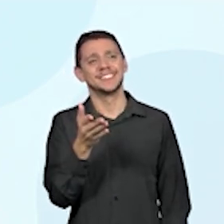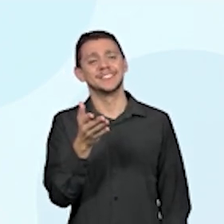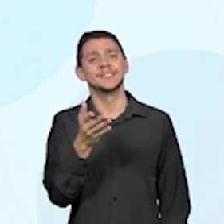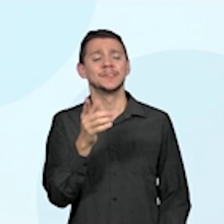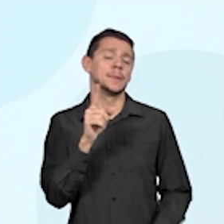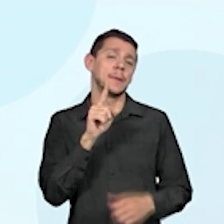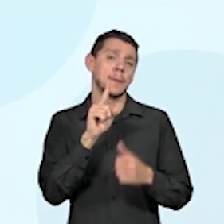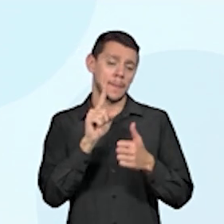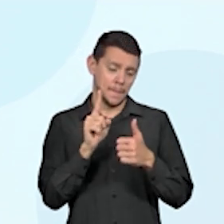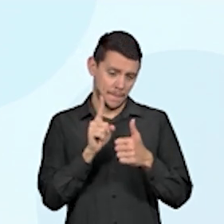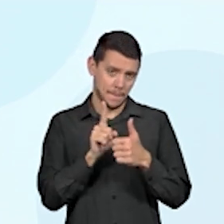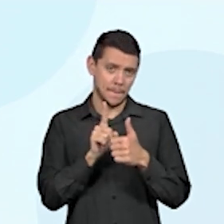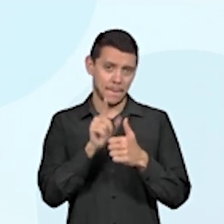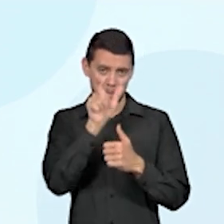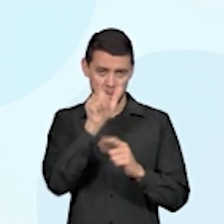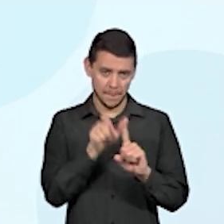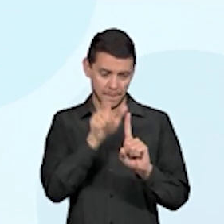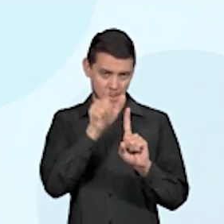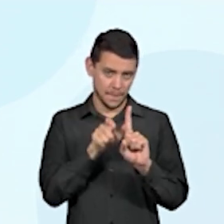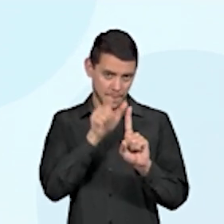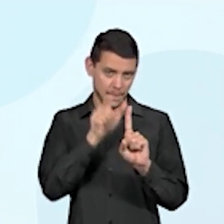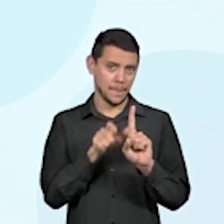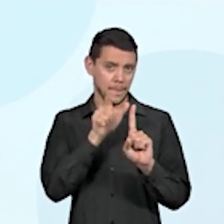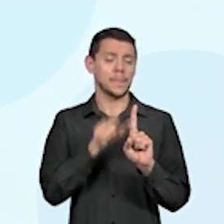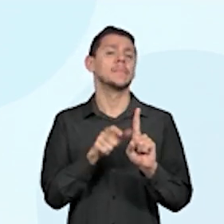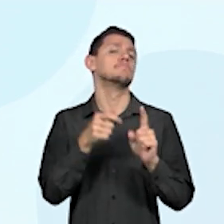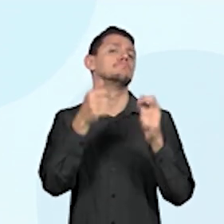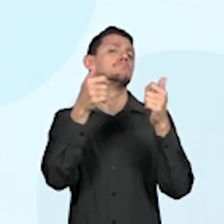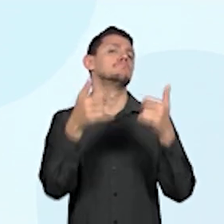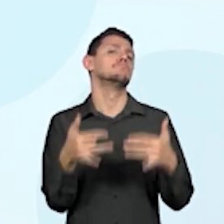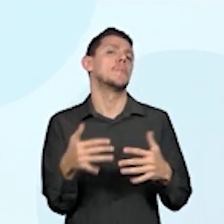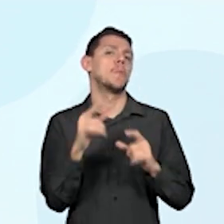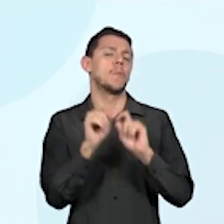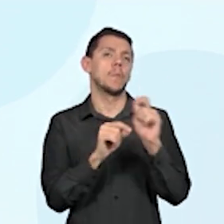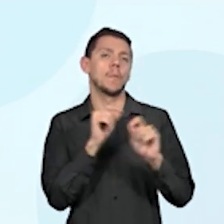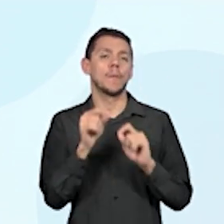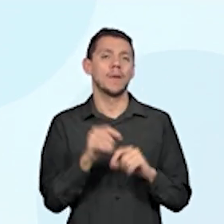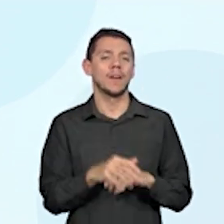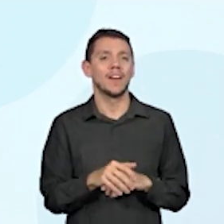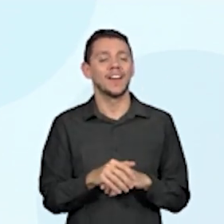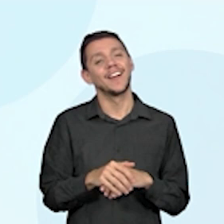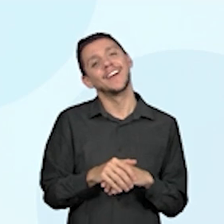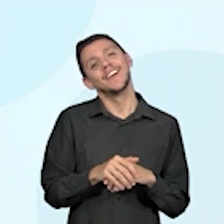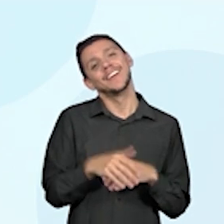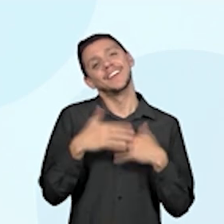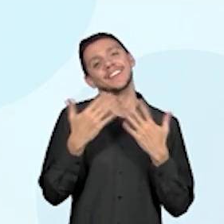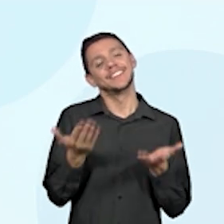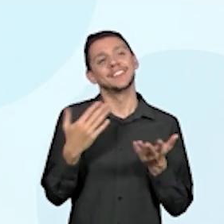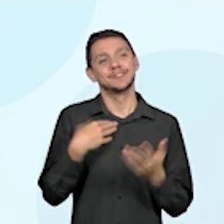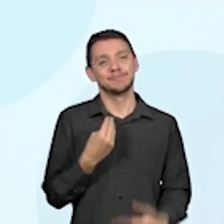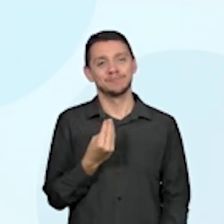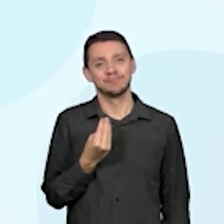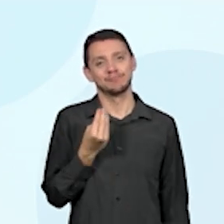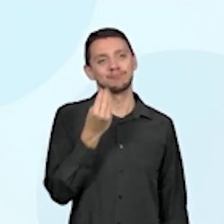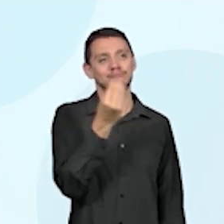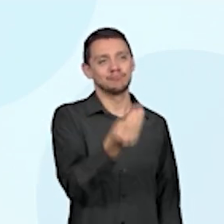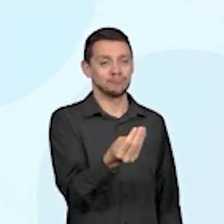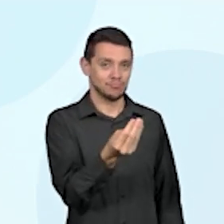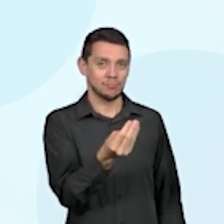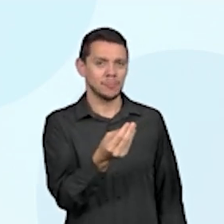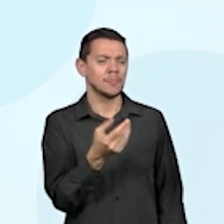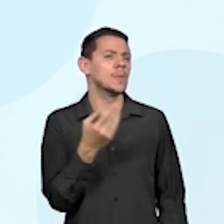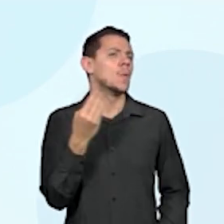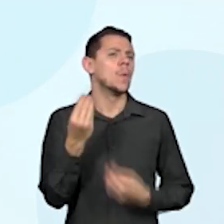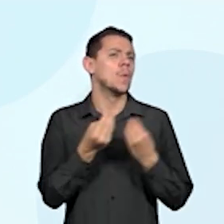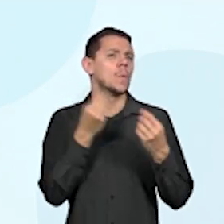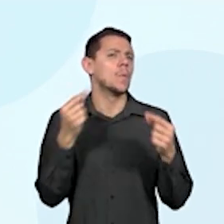personagem diz. Observem comigo. Então eu te dou. E para esse então eu te dou, como poderíamos